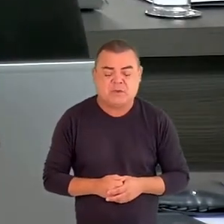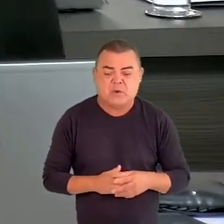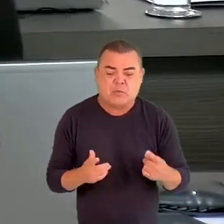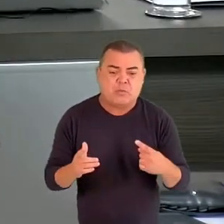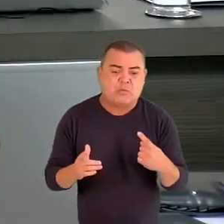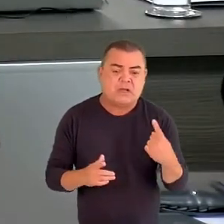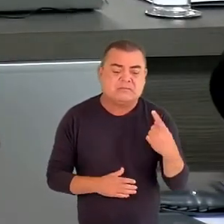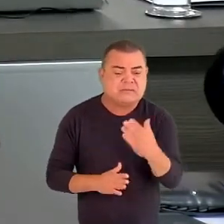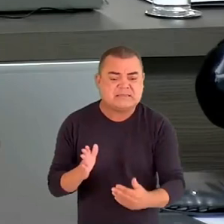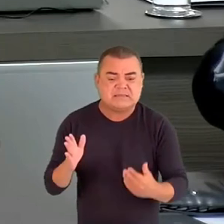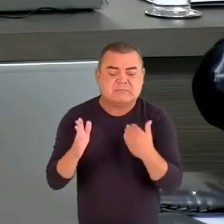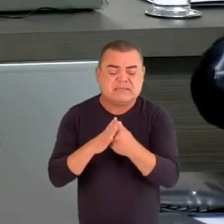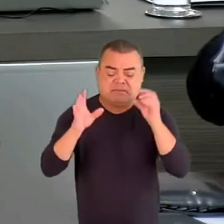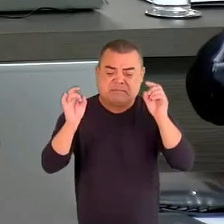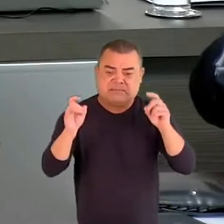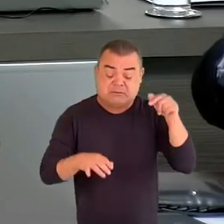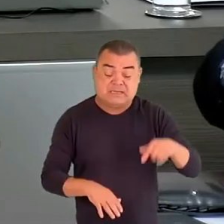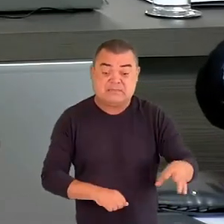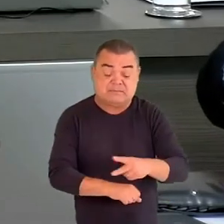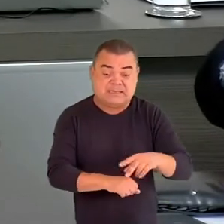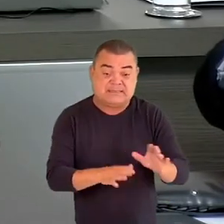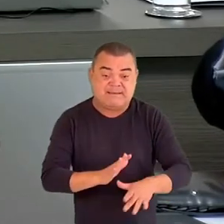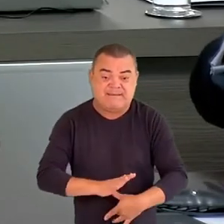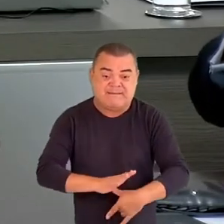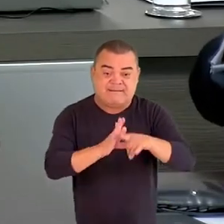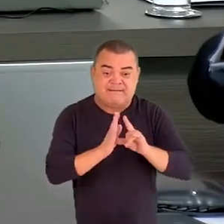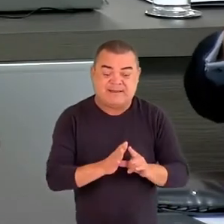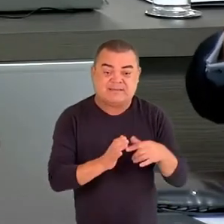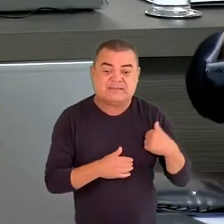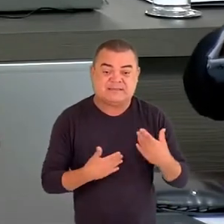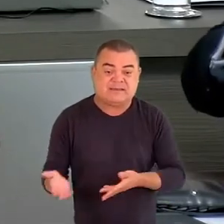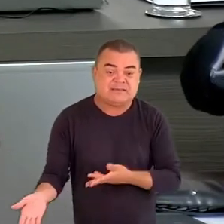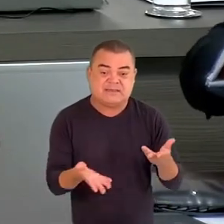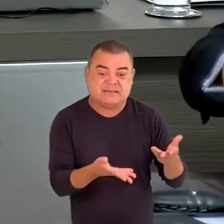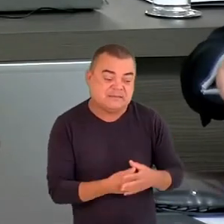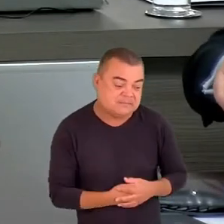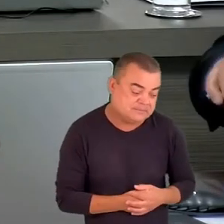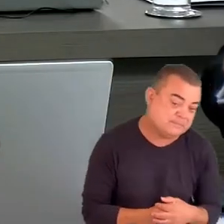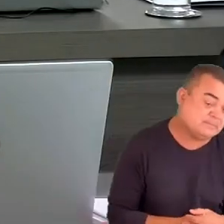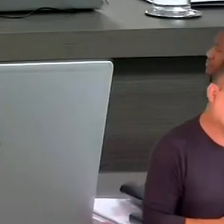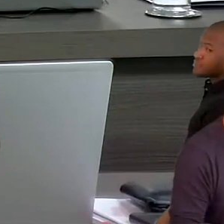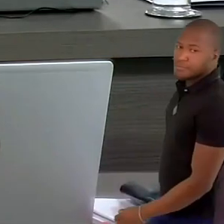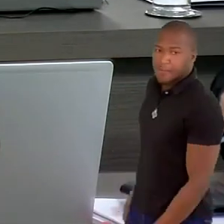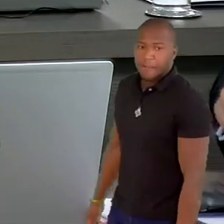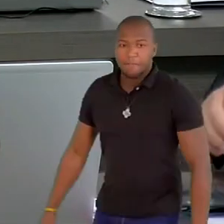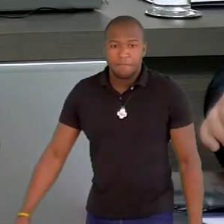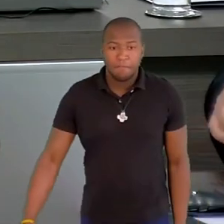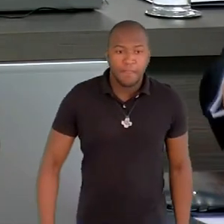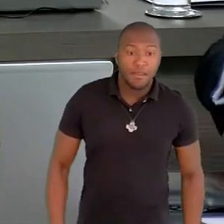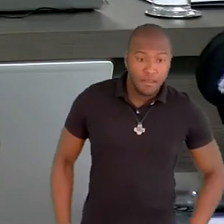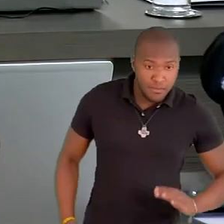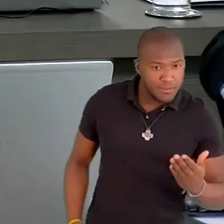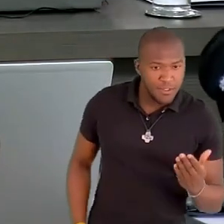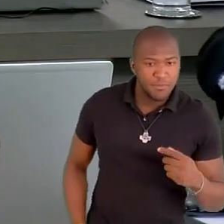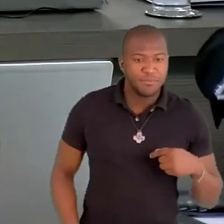destacadas advogadas desse país antes de ser lançada ao posto de ministra do Supremo Tribunal Federal. Então,